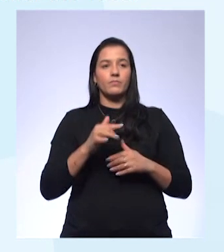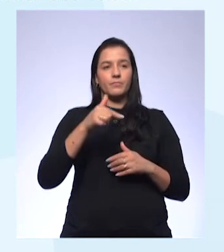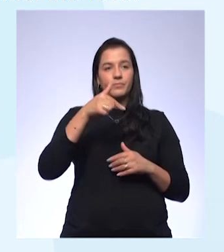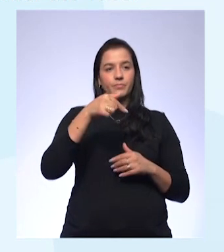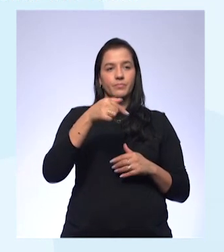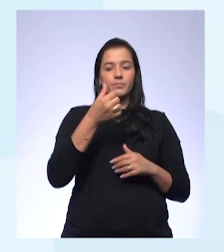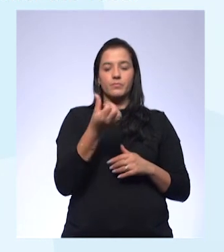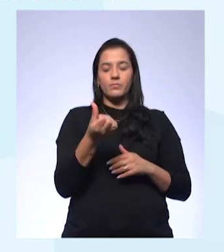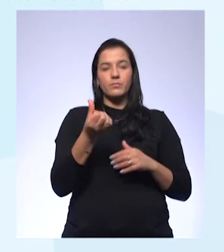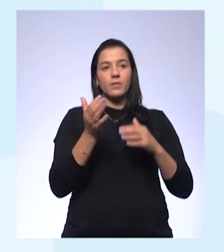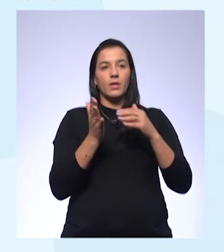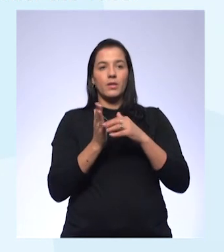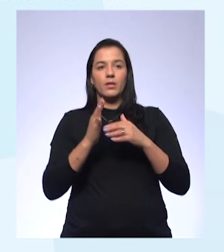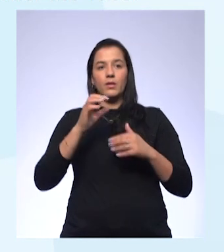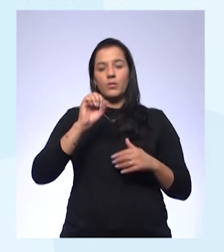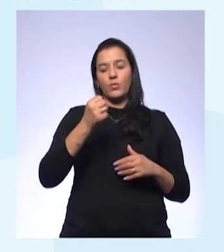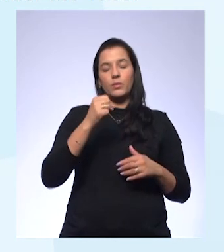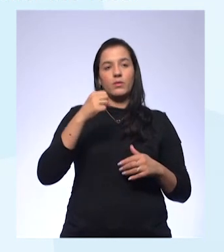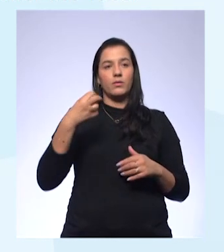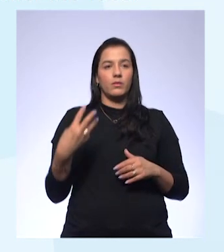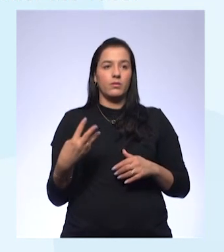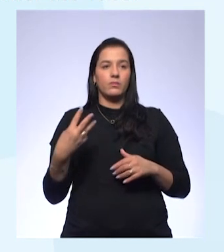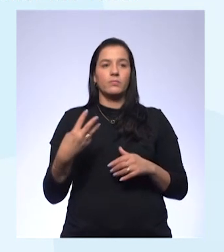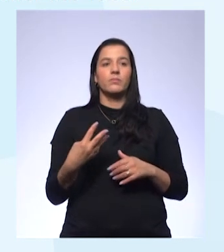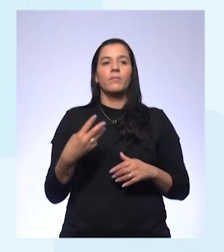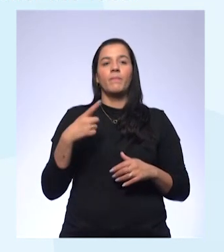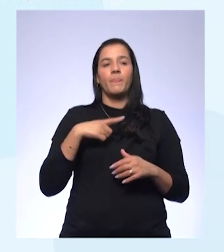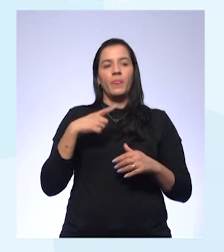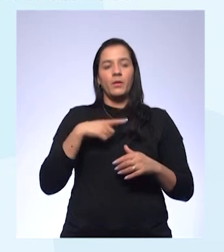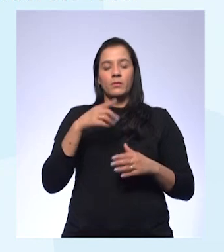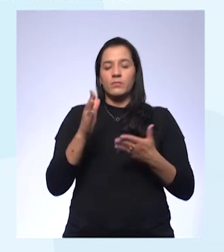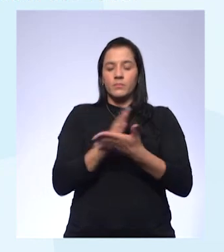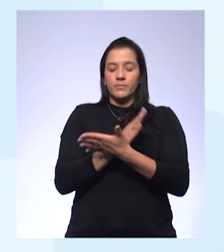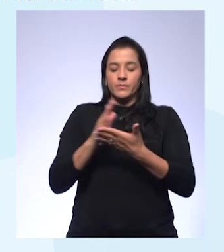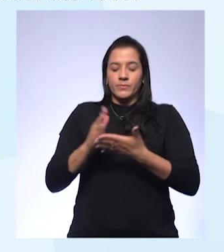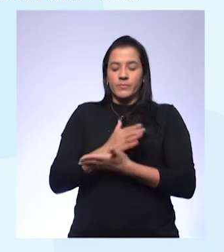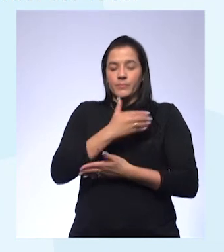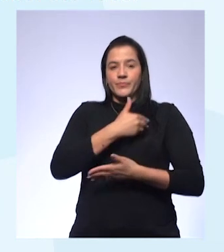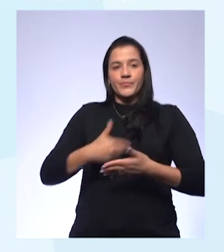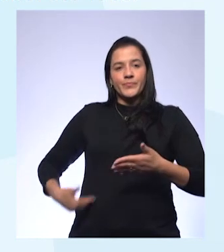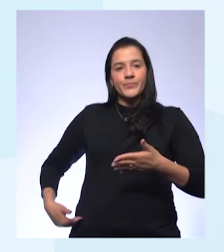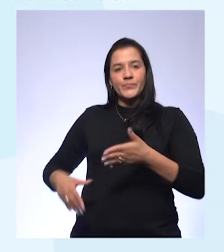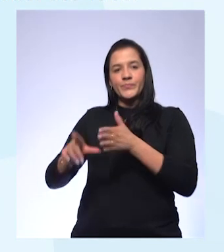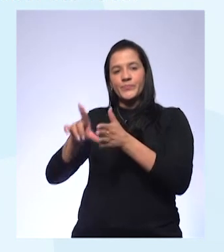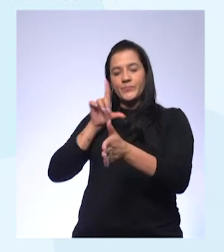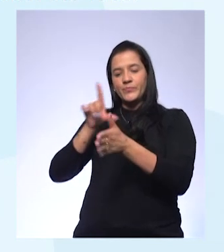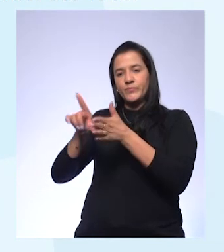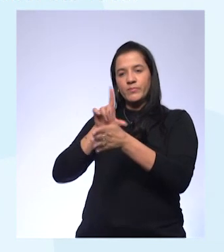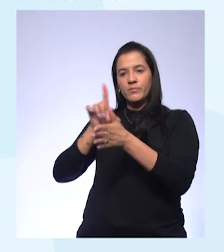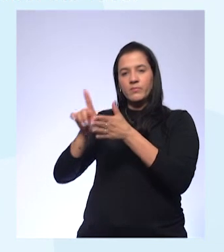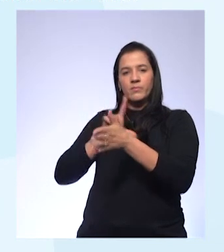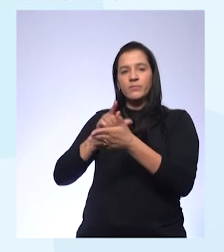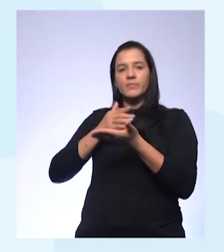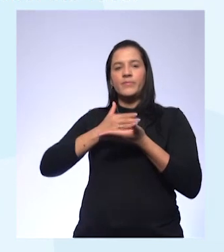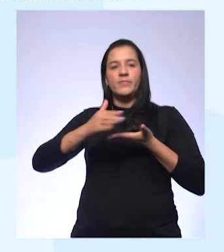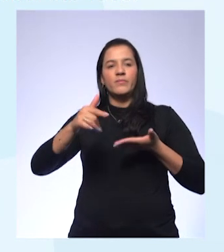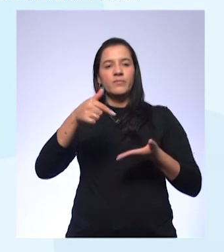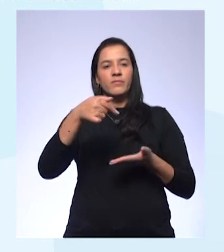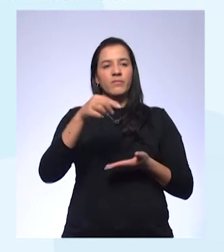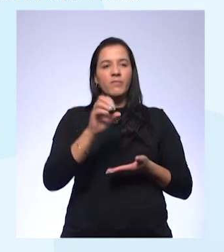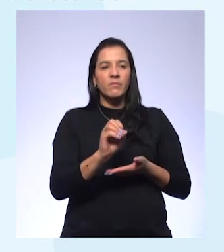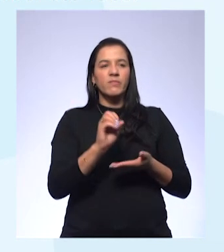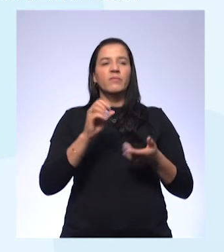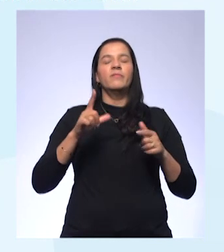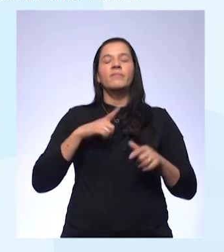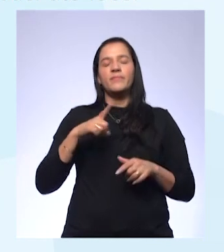um hiato aí, porque os governos que foram anteriores, aí no final da década de 60 e começo de 70, também foram